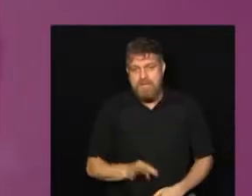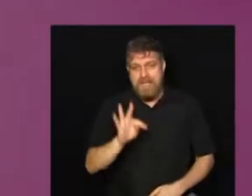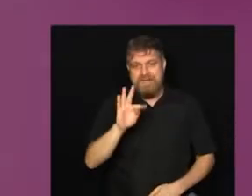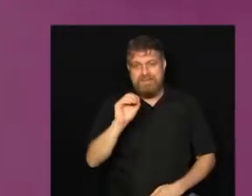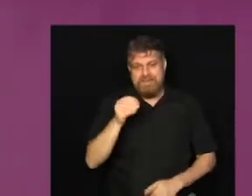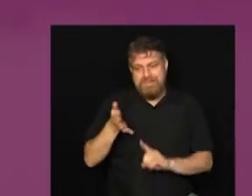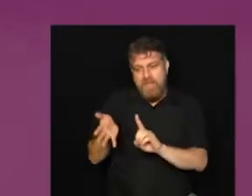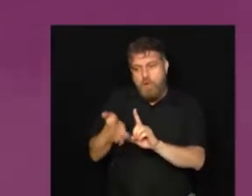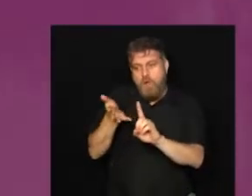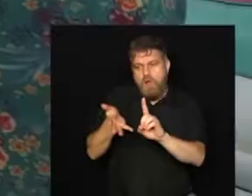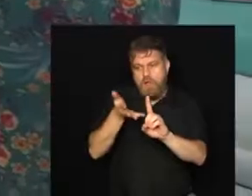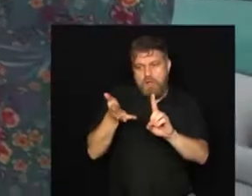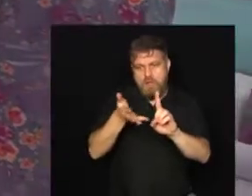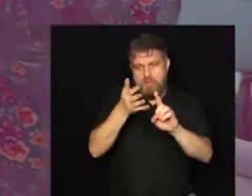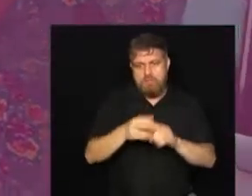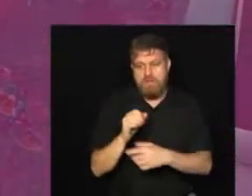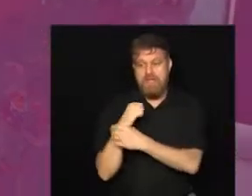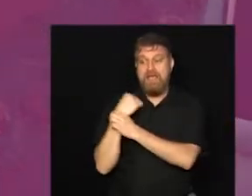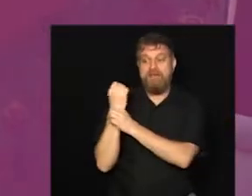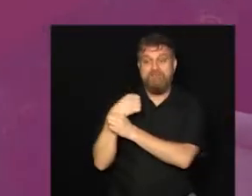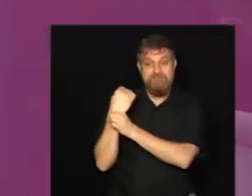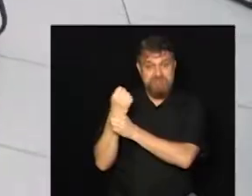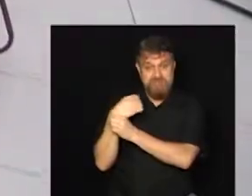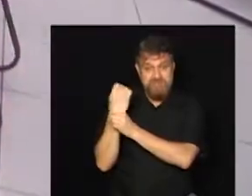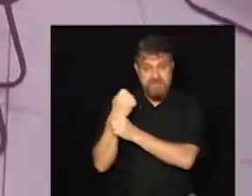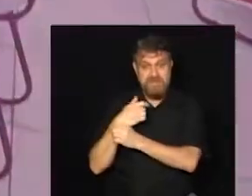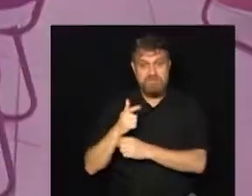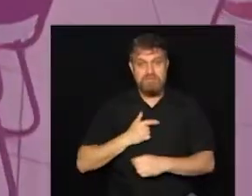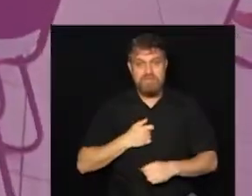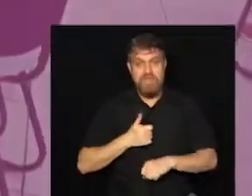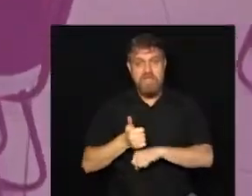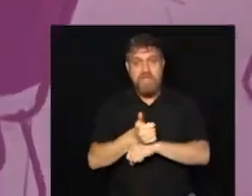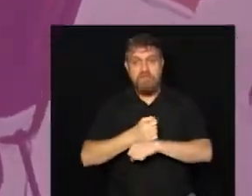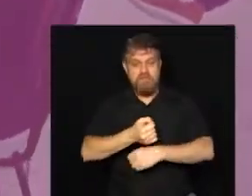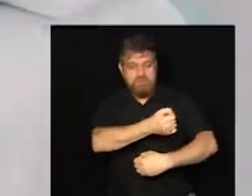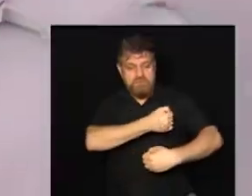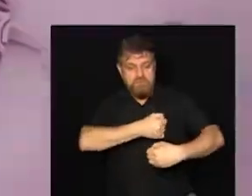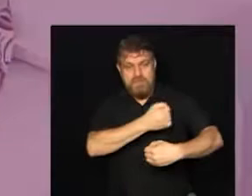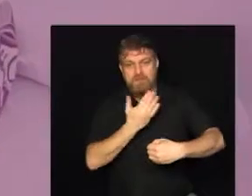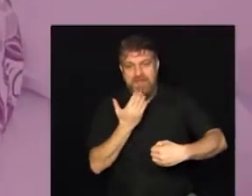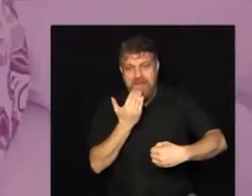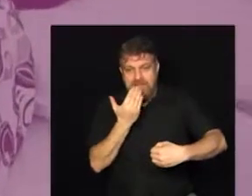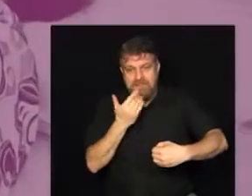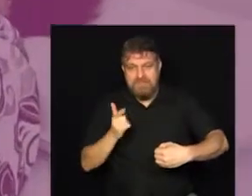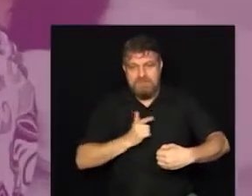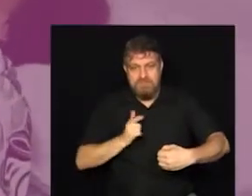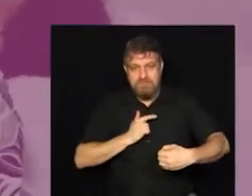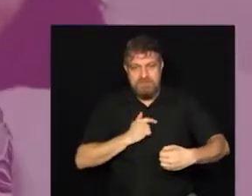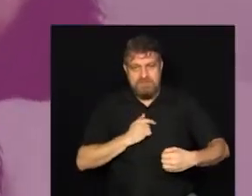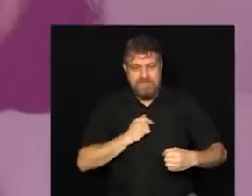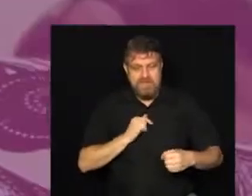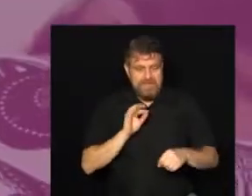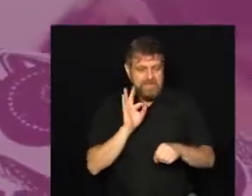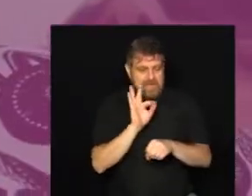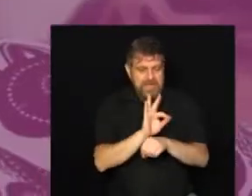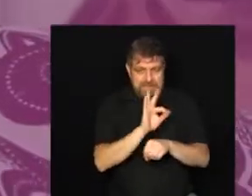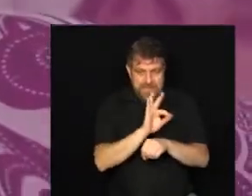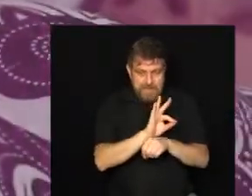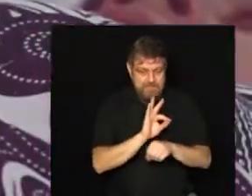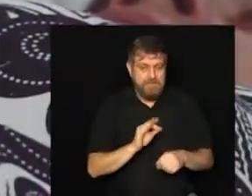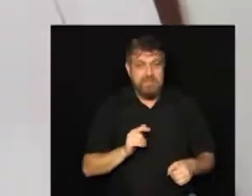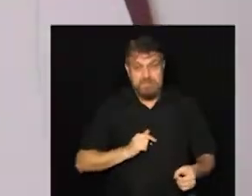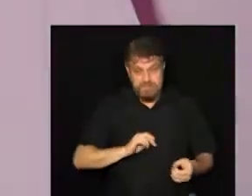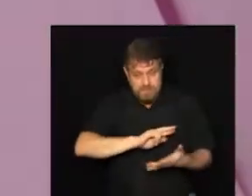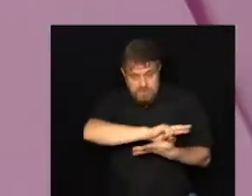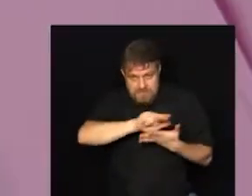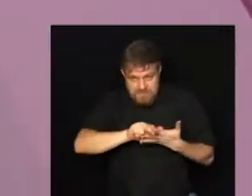terapeuta ocupacional, fisioterapeuta, nutricionista, terapias integrativas. E